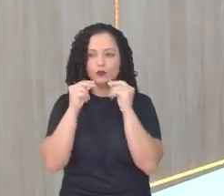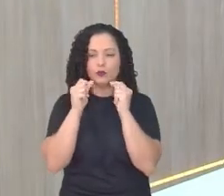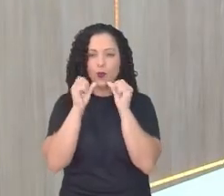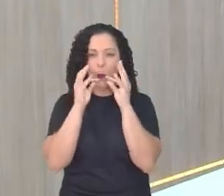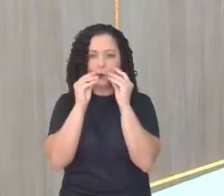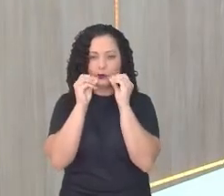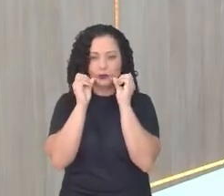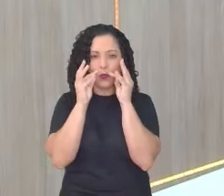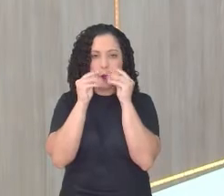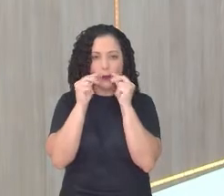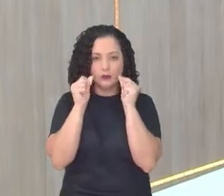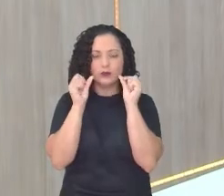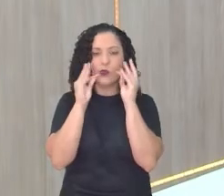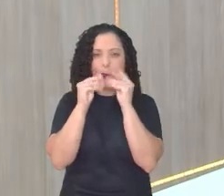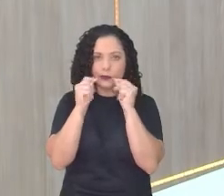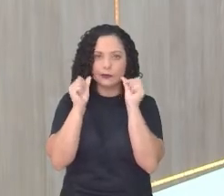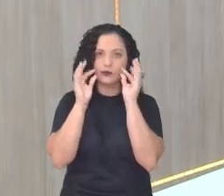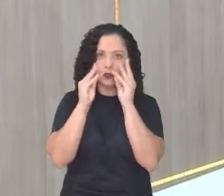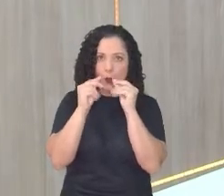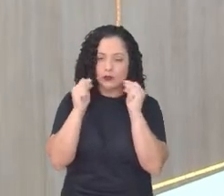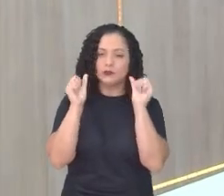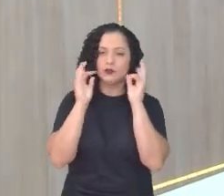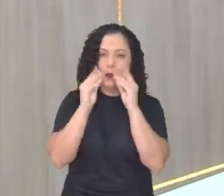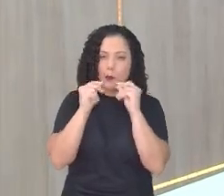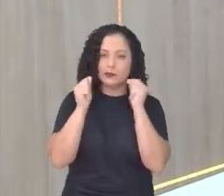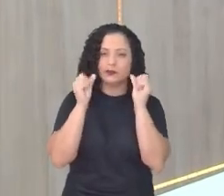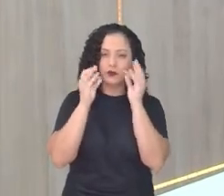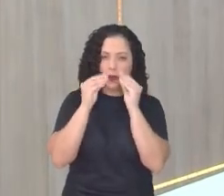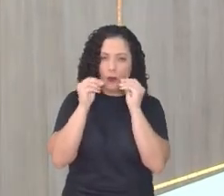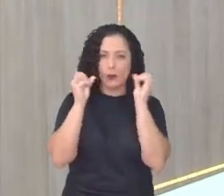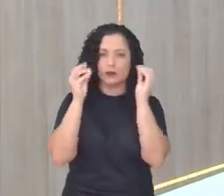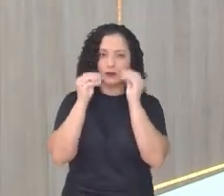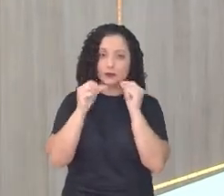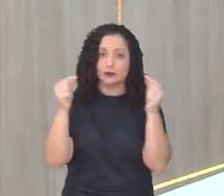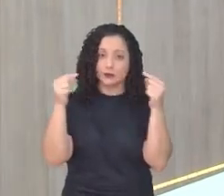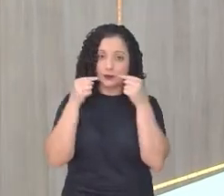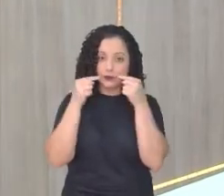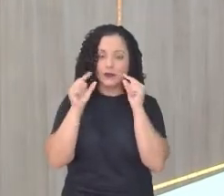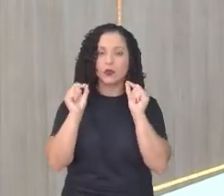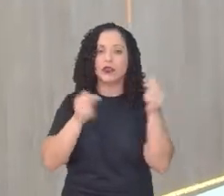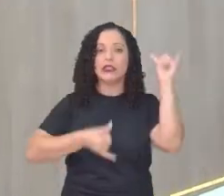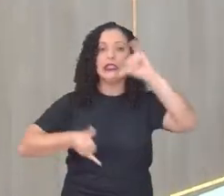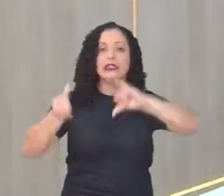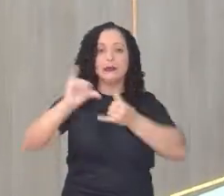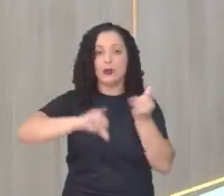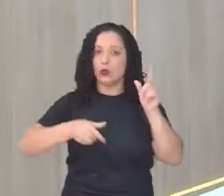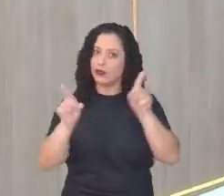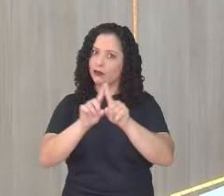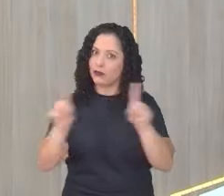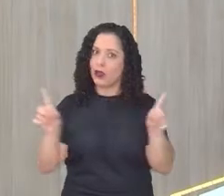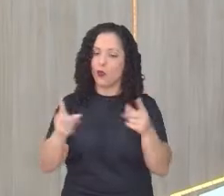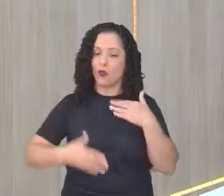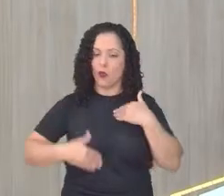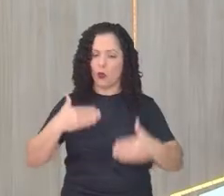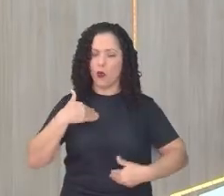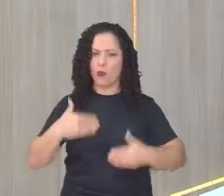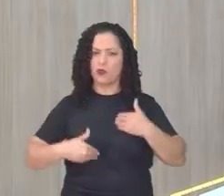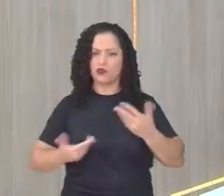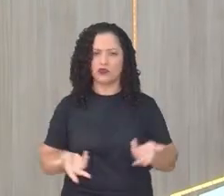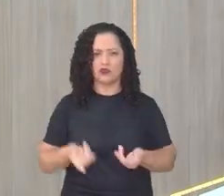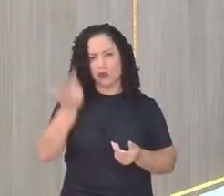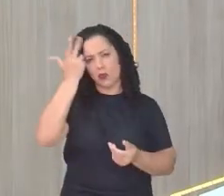quebrar, né, de moer, de cortar esse alimento, é um processo químico, físico. Agora, à medida